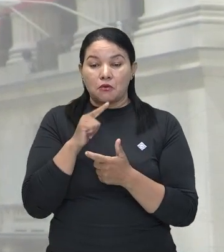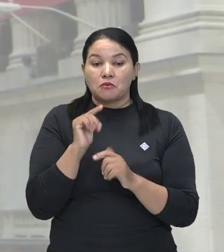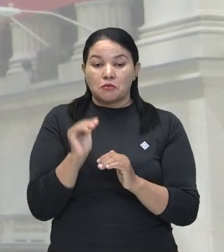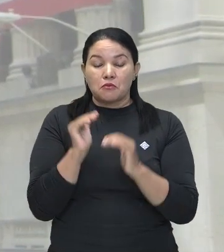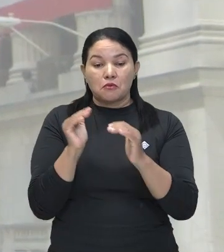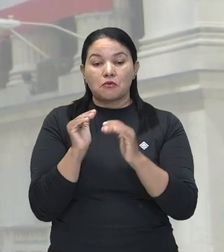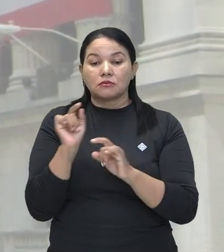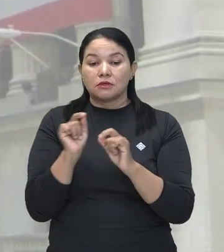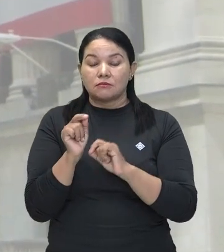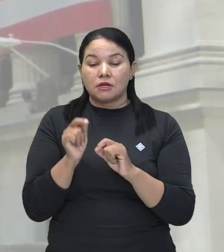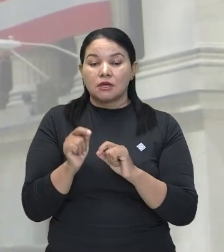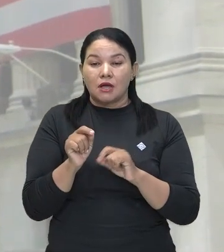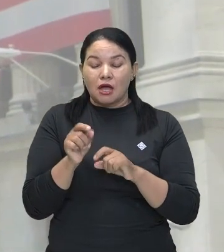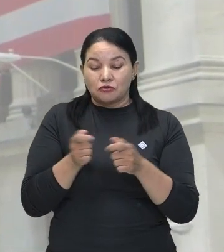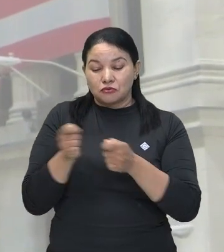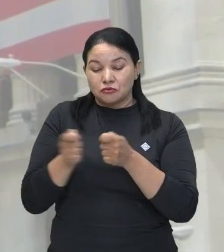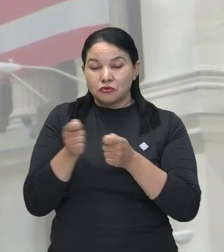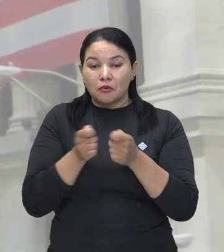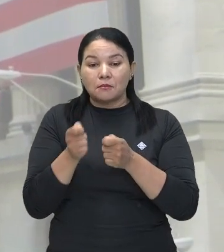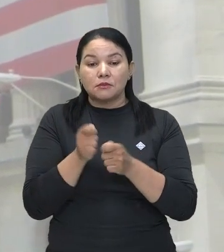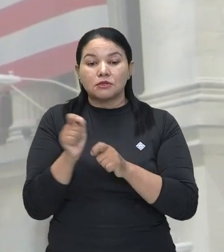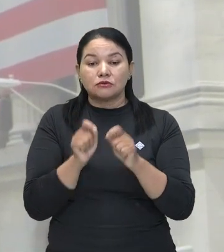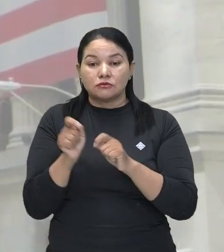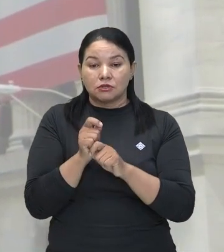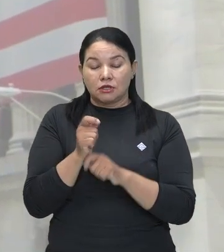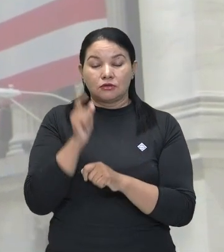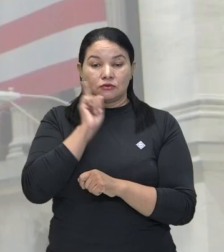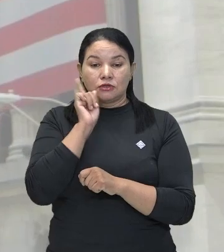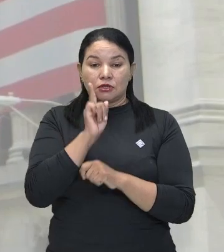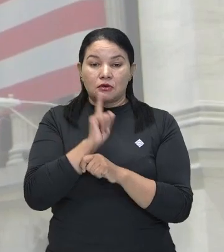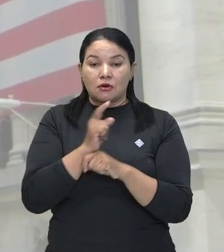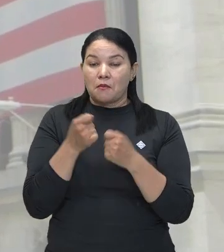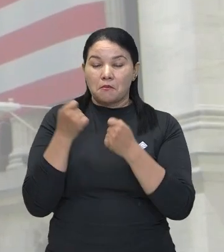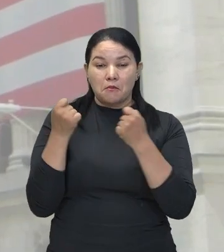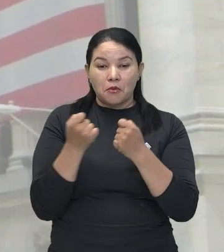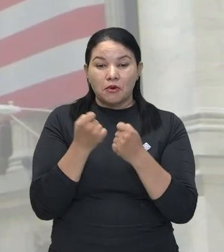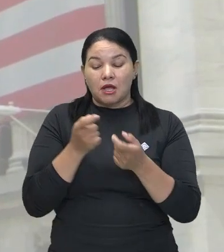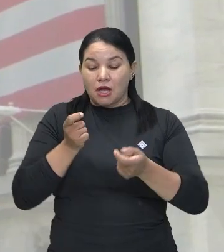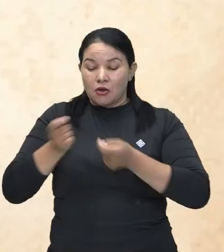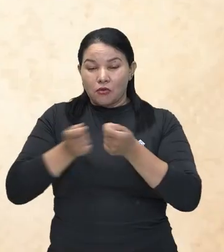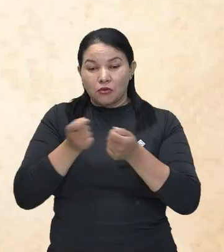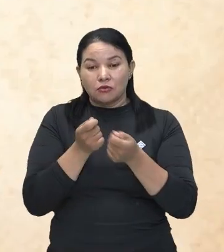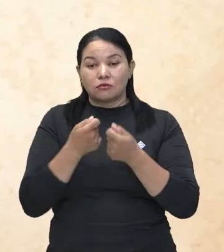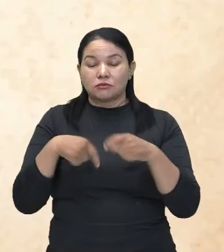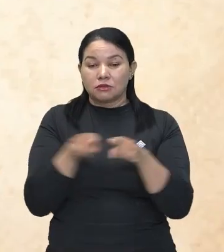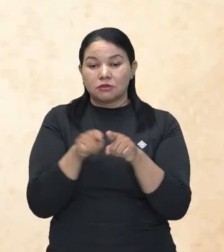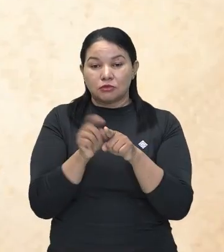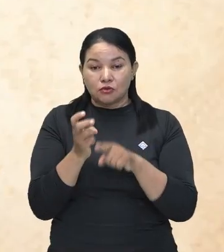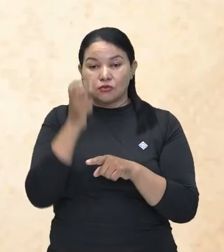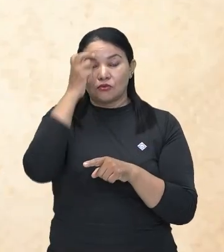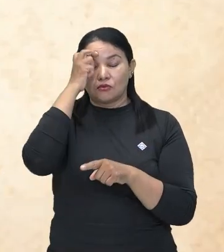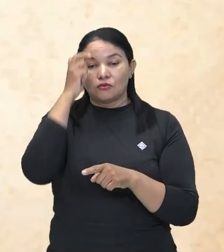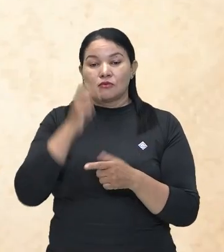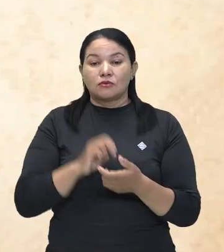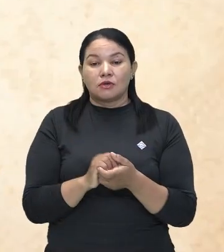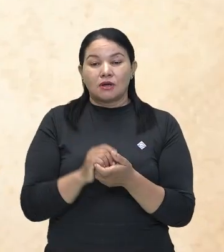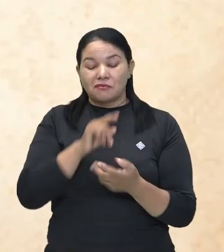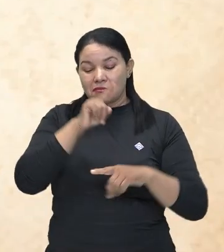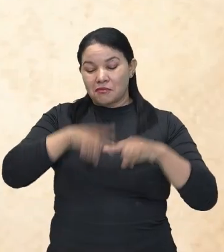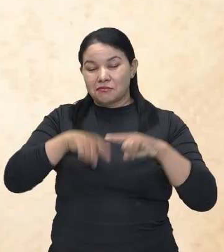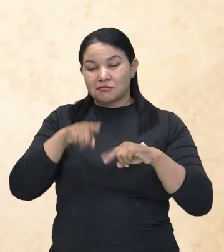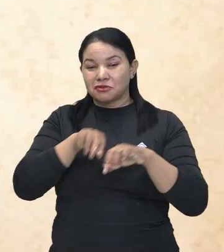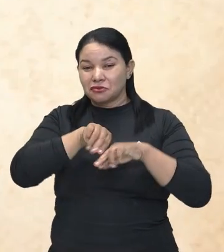domínio dos Estados Unidos, impondo aí poder, né, o seu poder econômico, poder cultural. Todos esses elementos contribuíram,